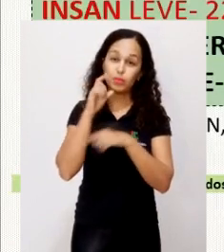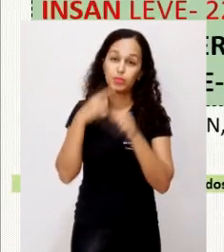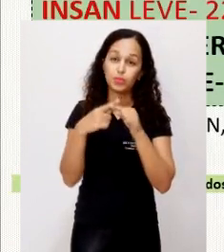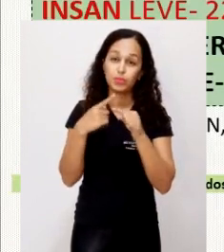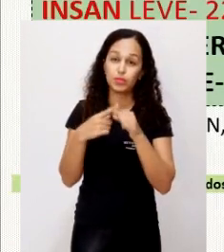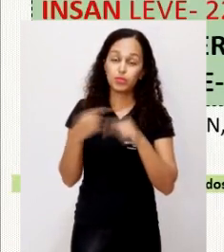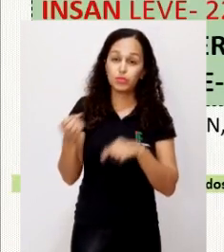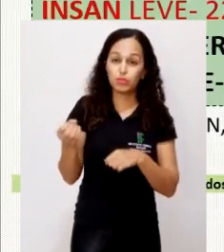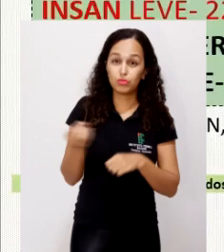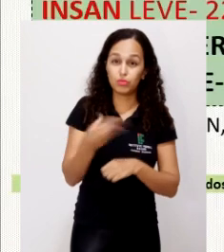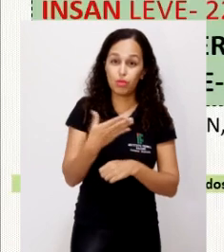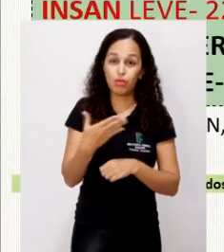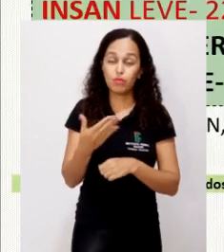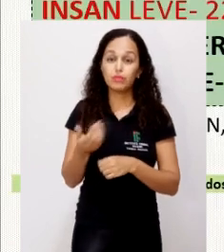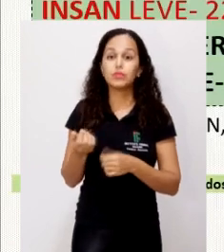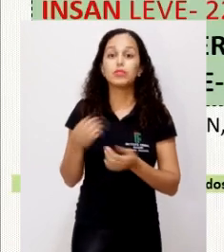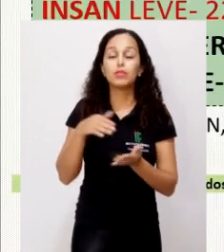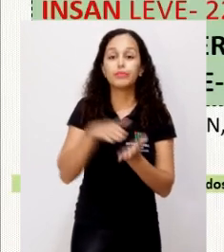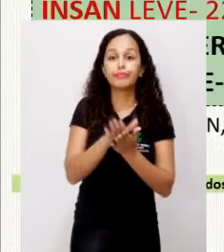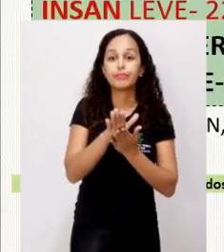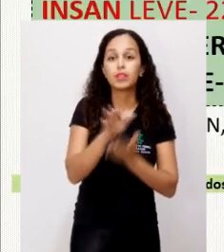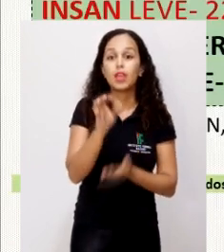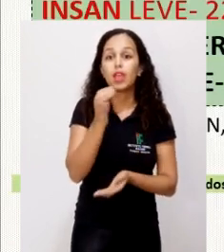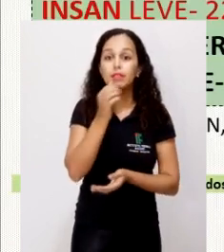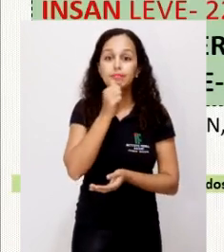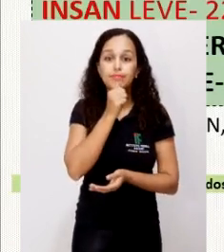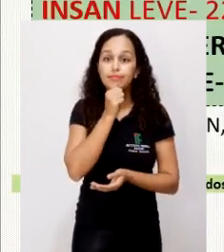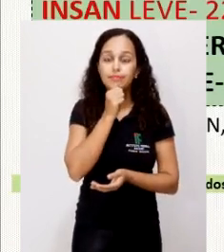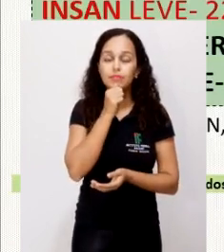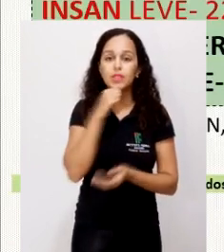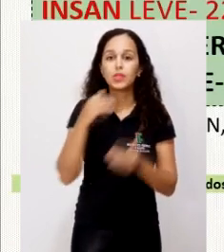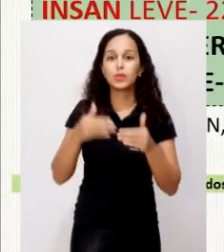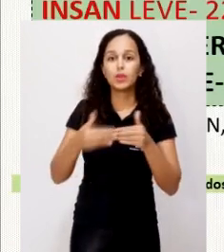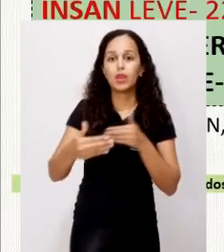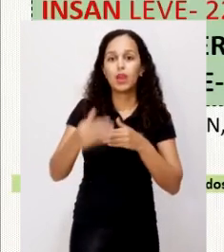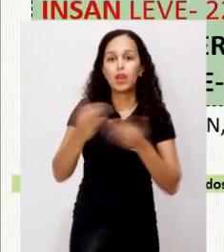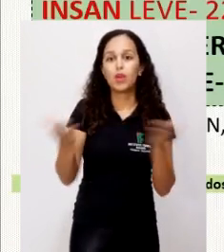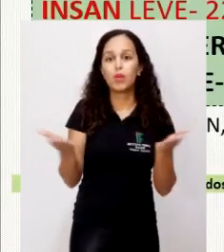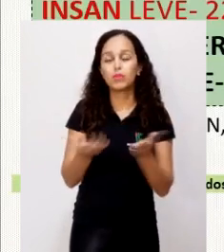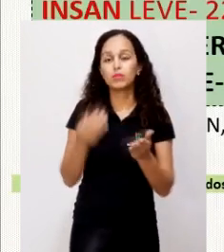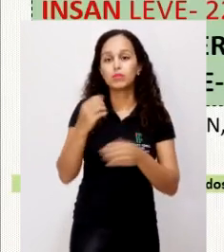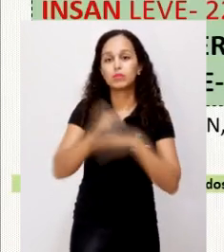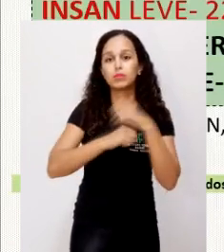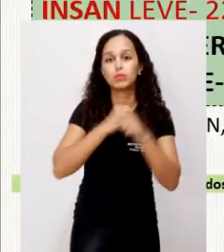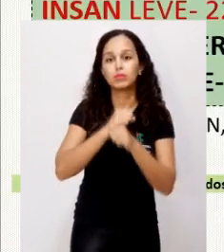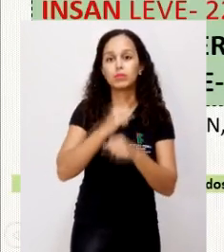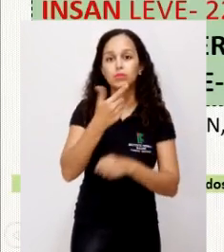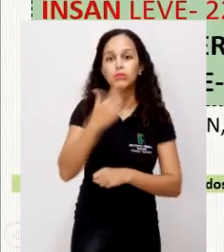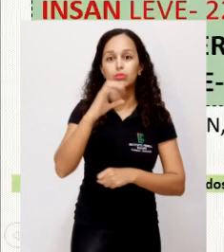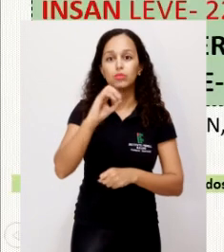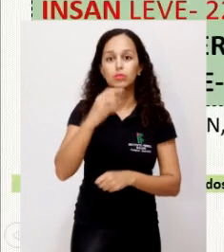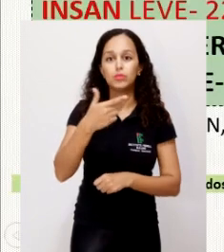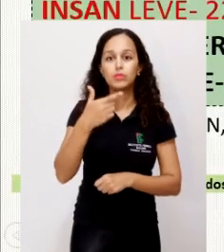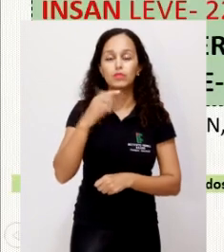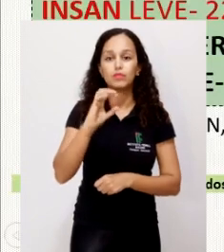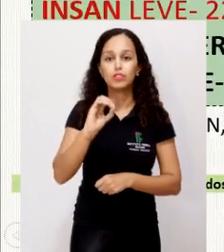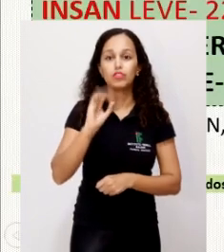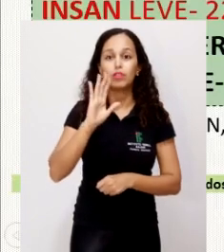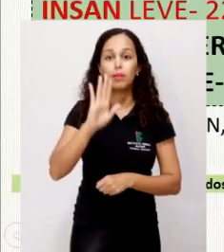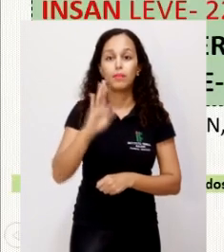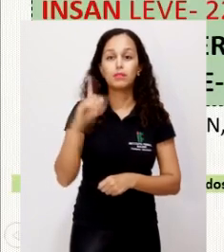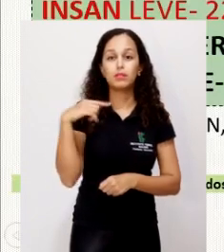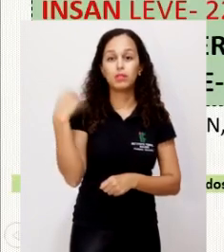ainda não foram publicados, estão previstos para serem publicados agora em 2020, mas mesmo assim a gente